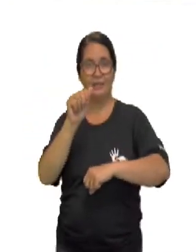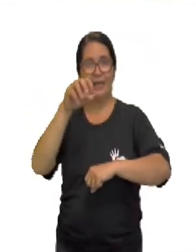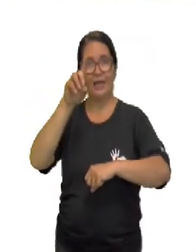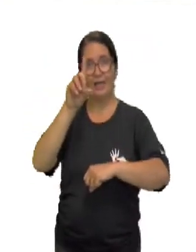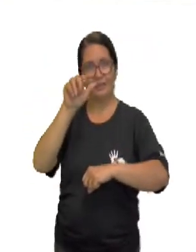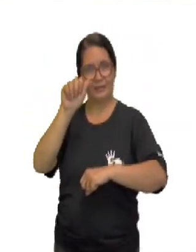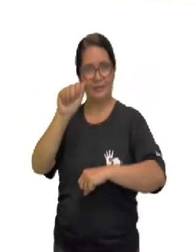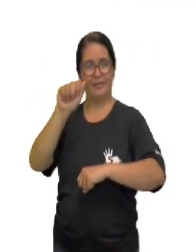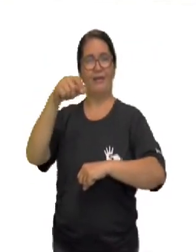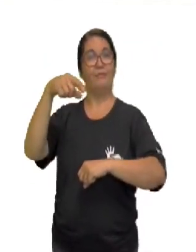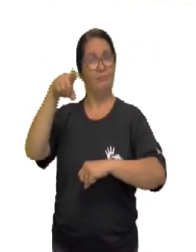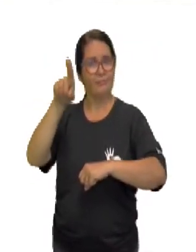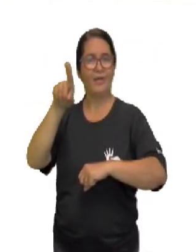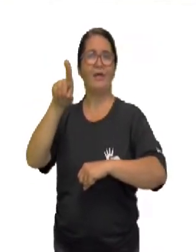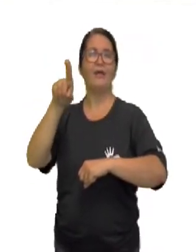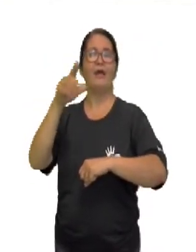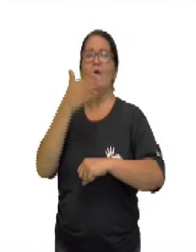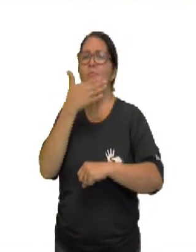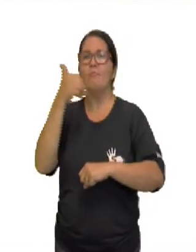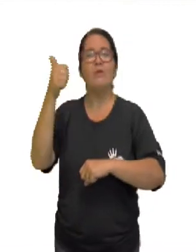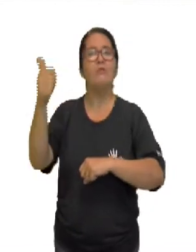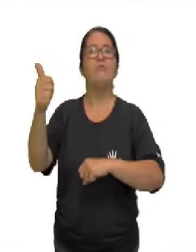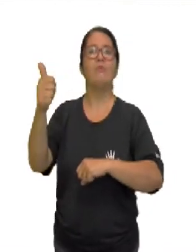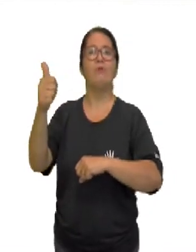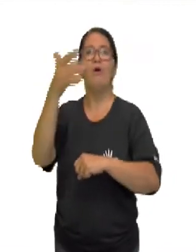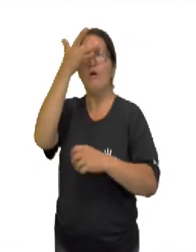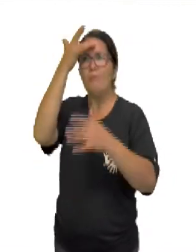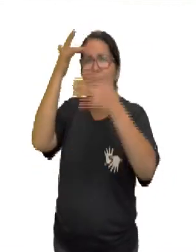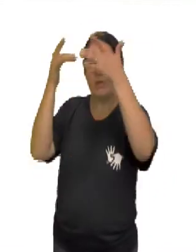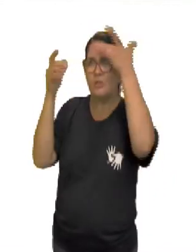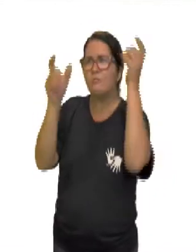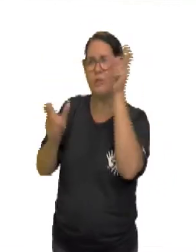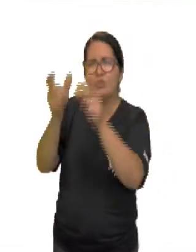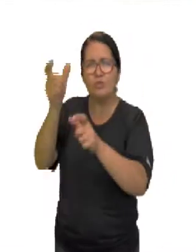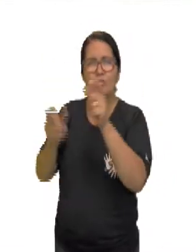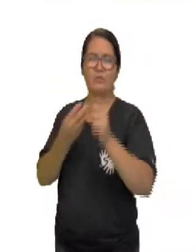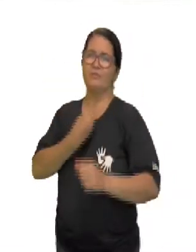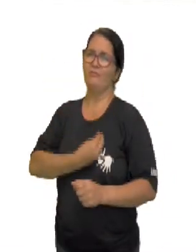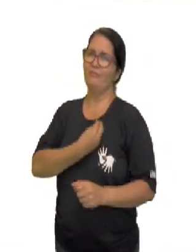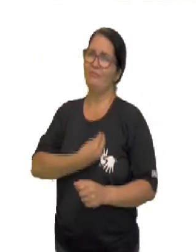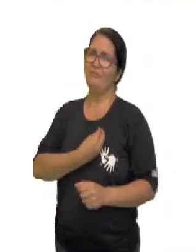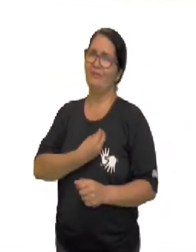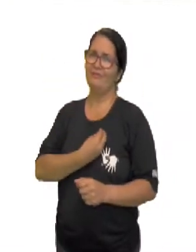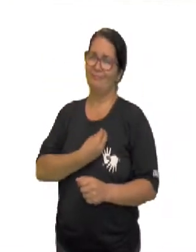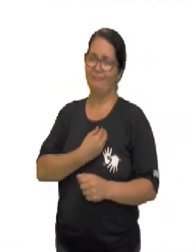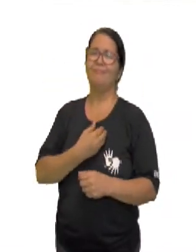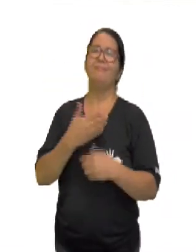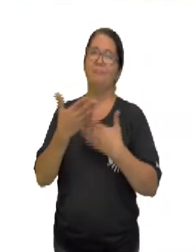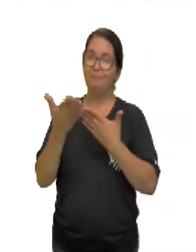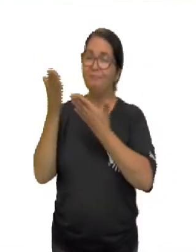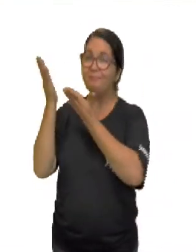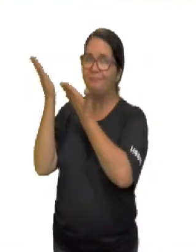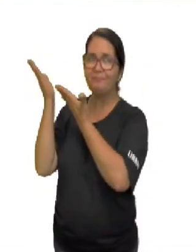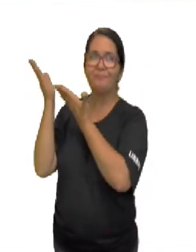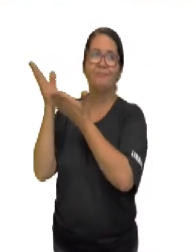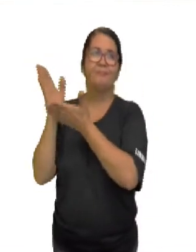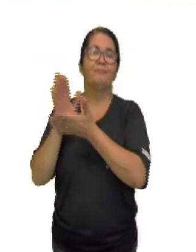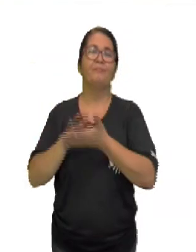melhores do mundo. Ok? É um ótimo lugar para se viver.